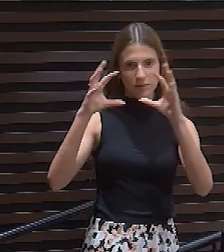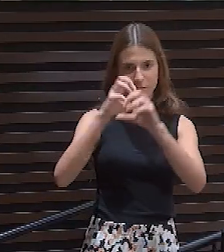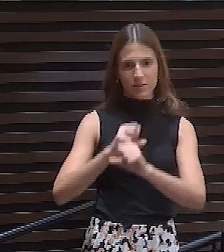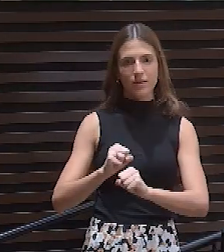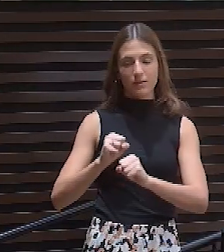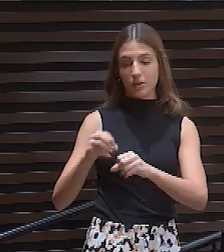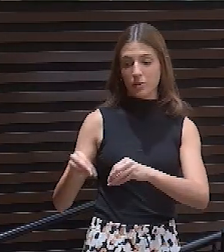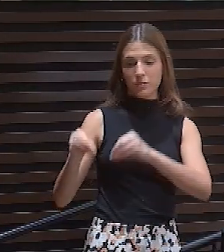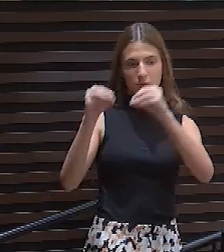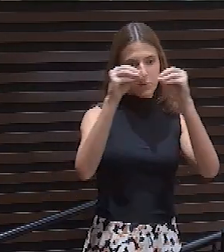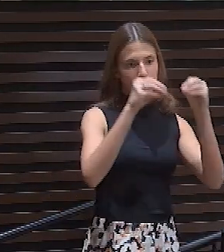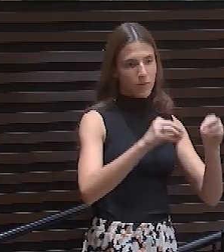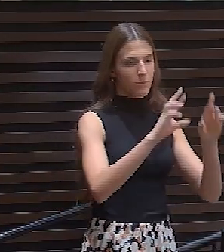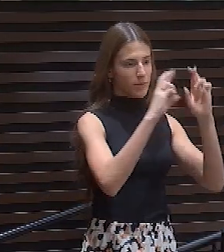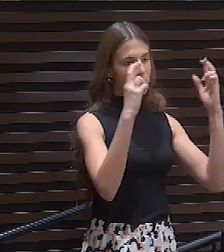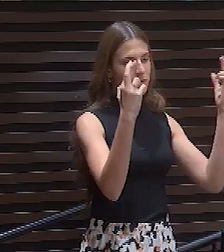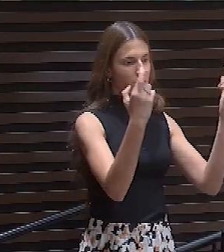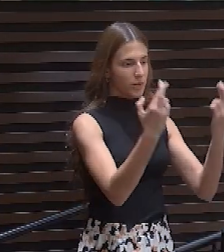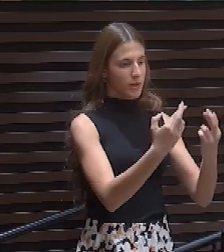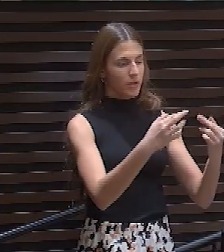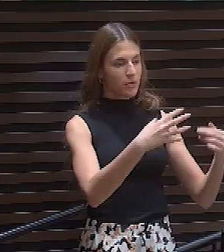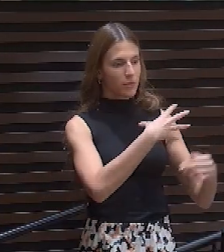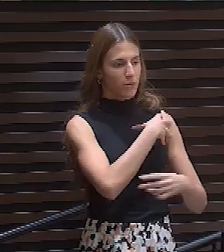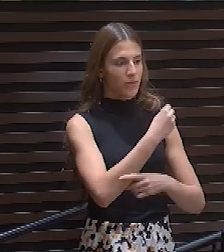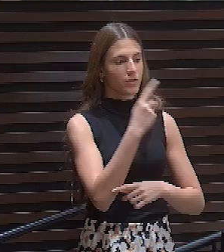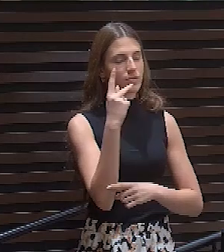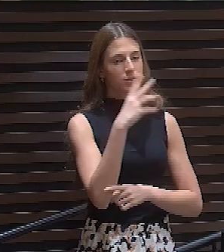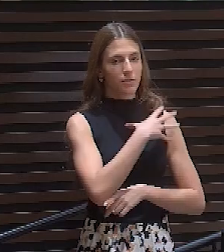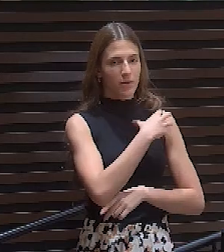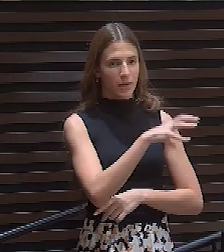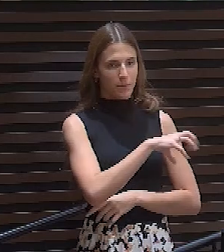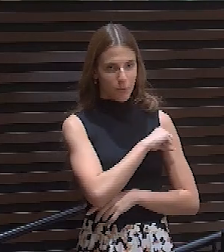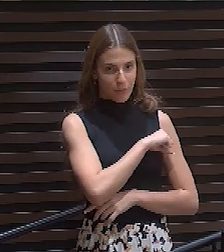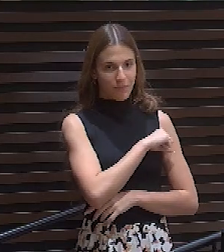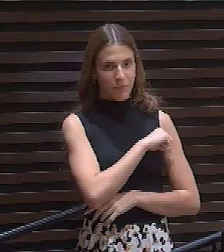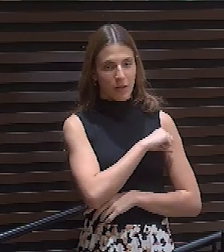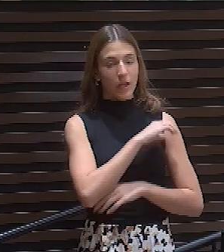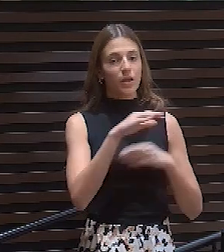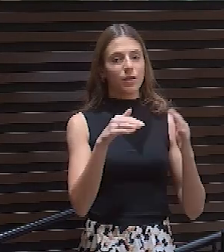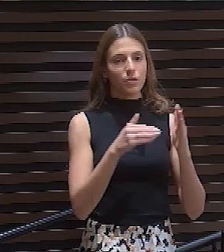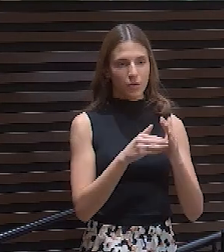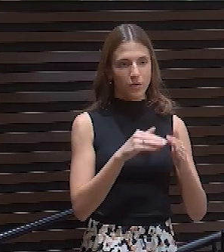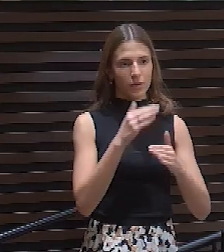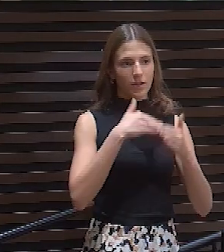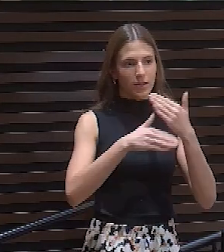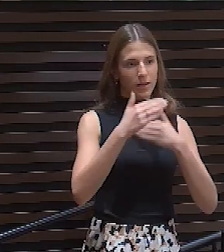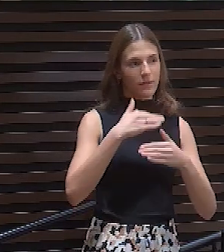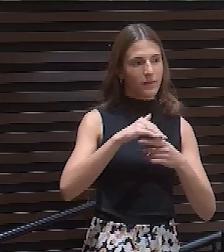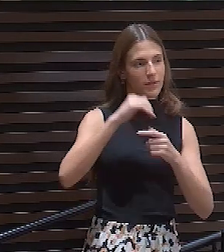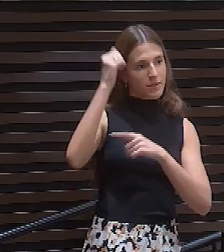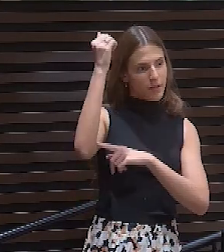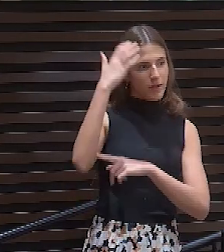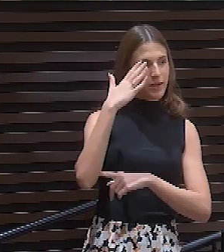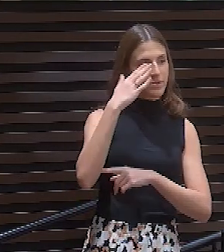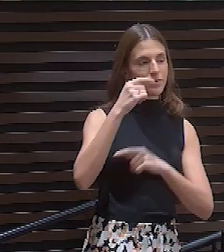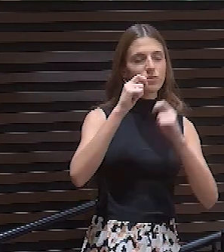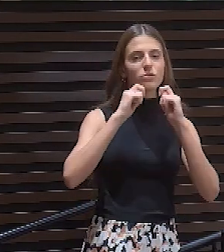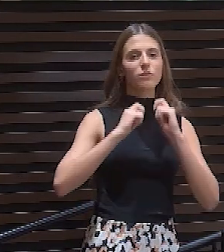seu amor. Isso foi feito tudo pela graça. Isso dá um descanso.